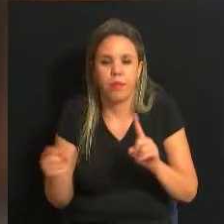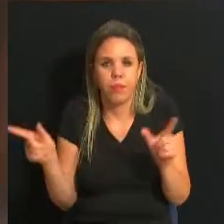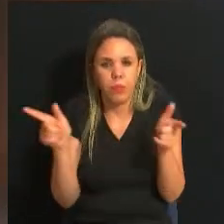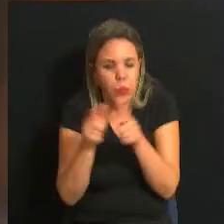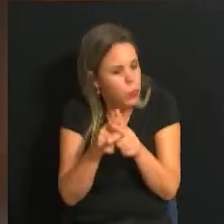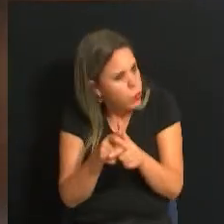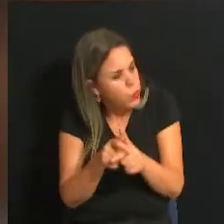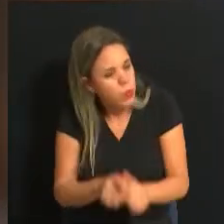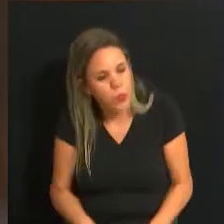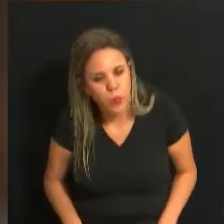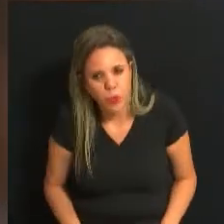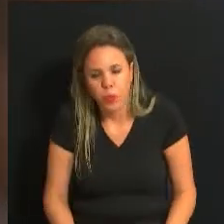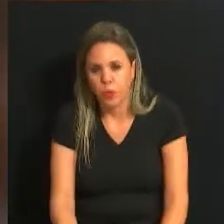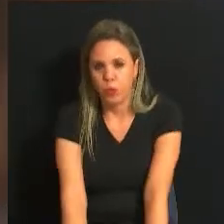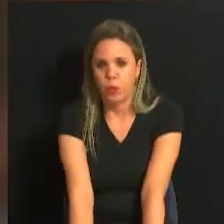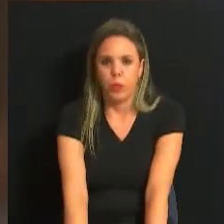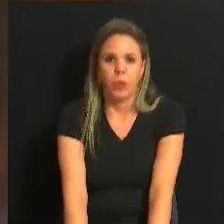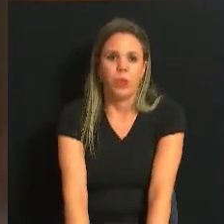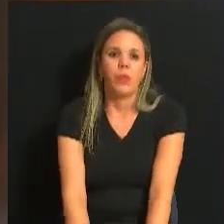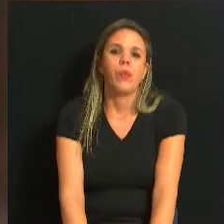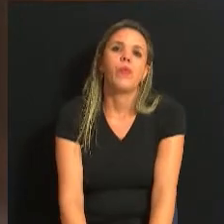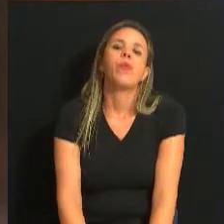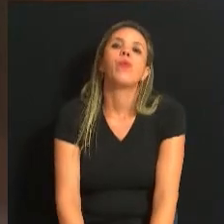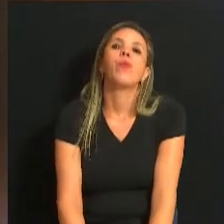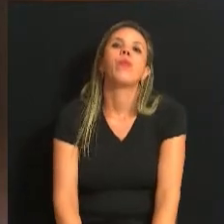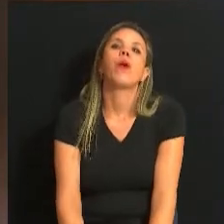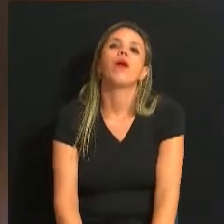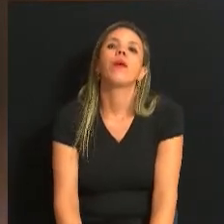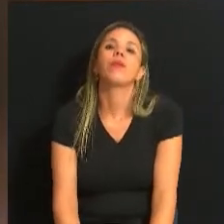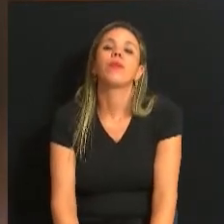em relação a 2019.